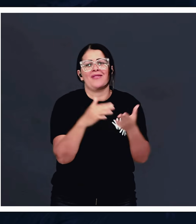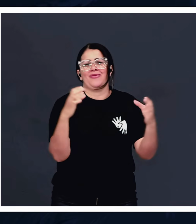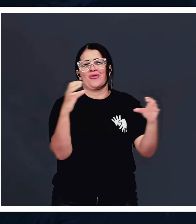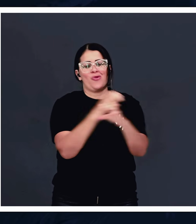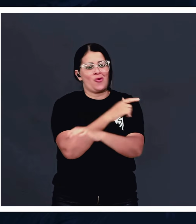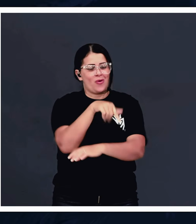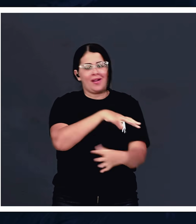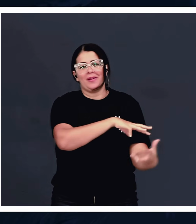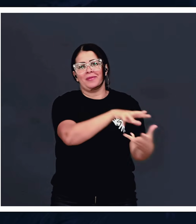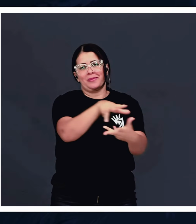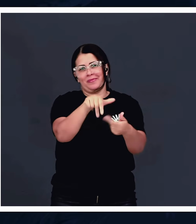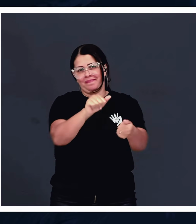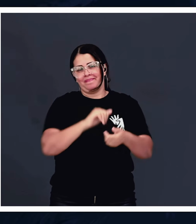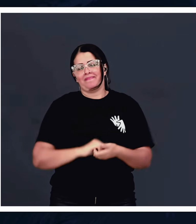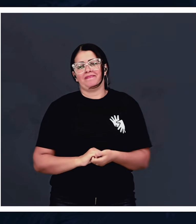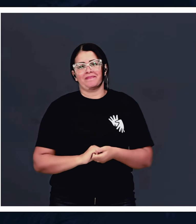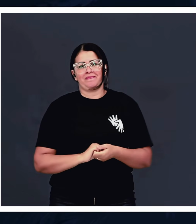tempos.